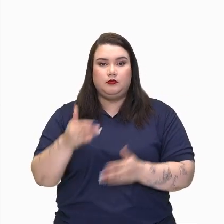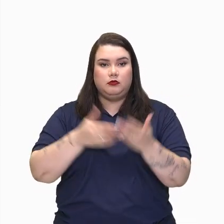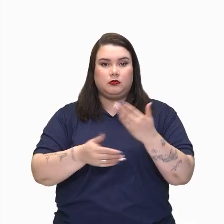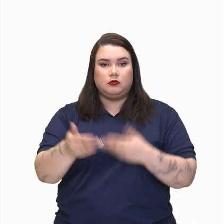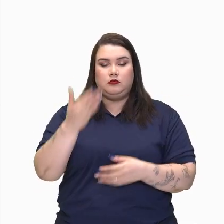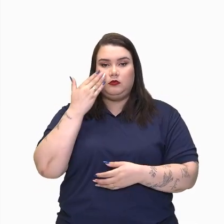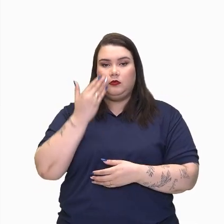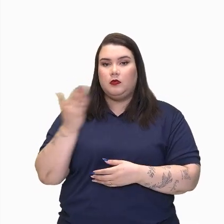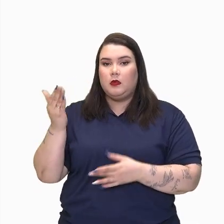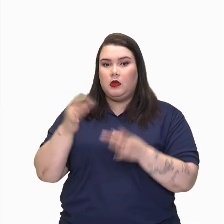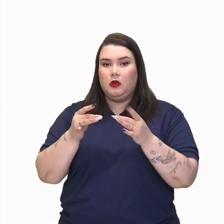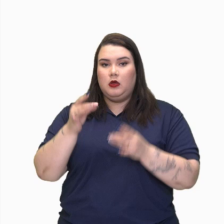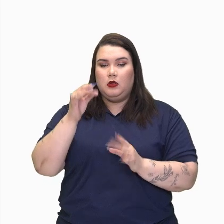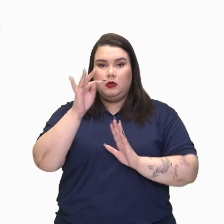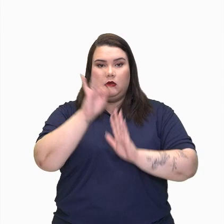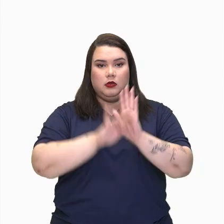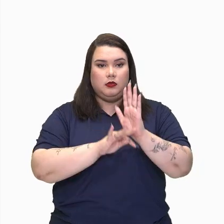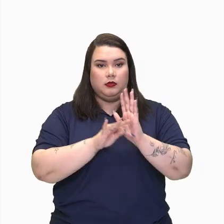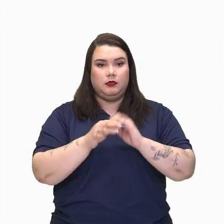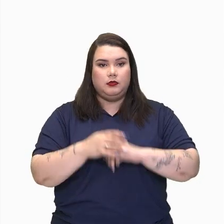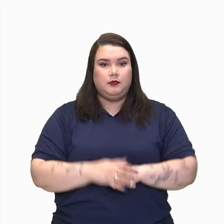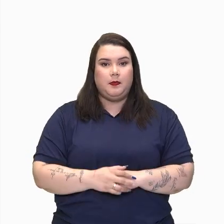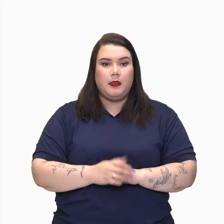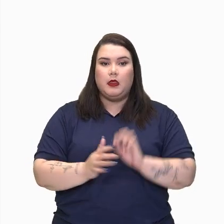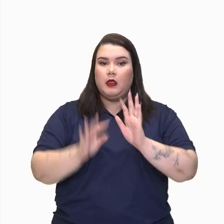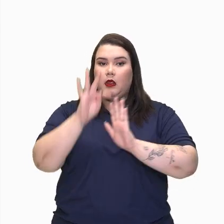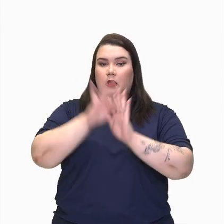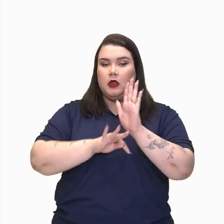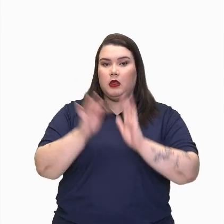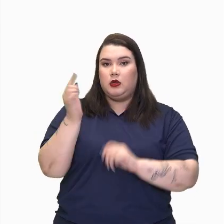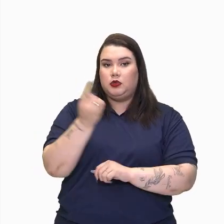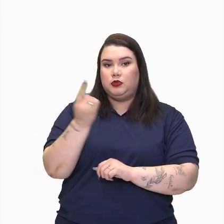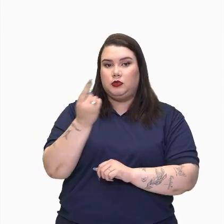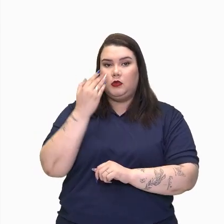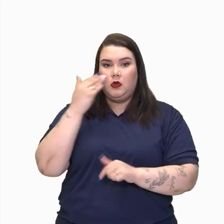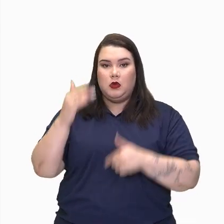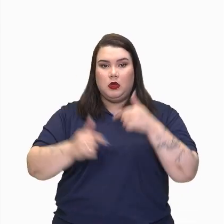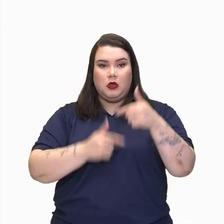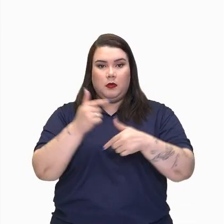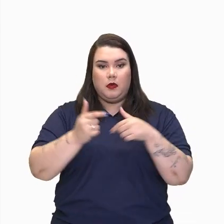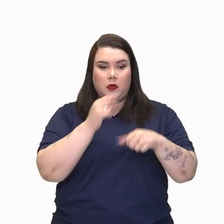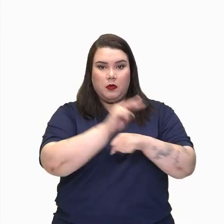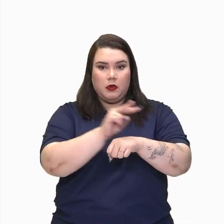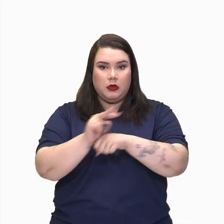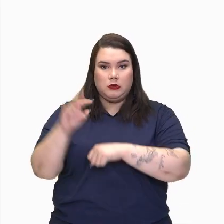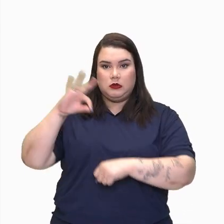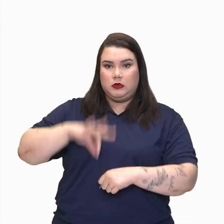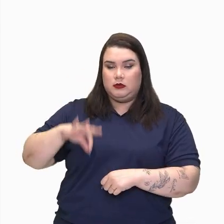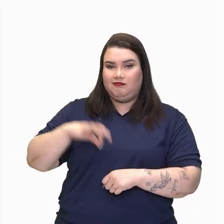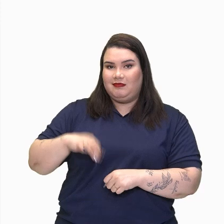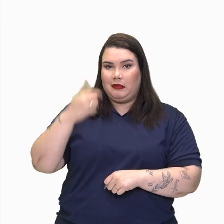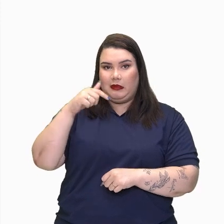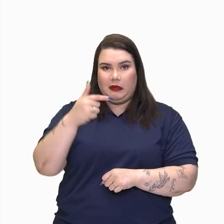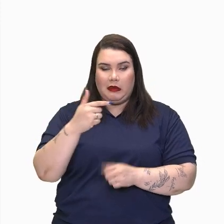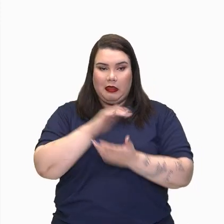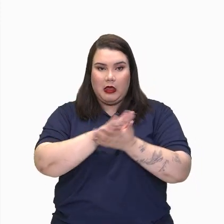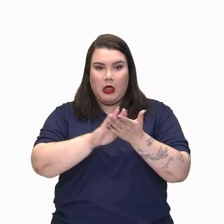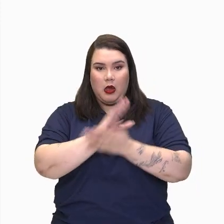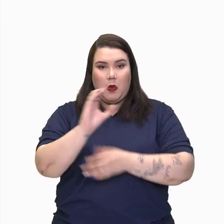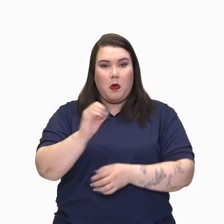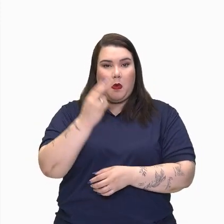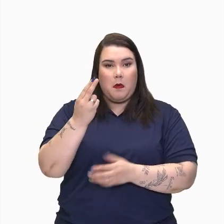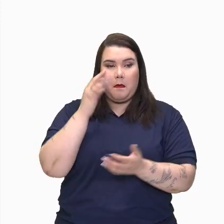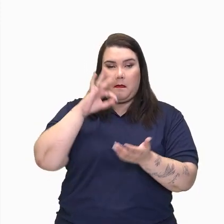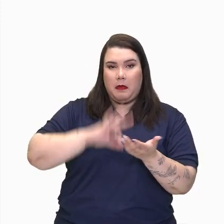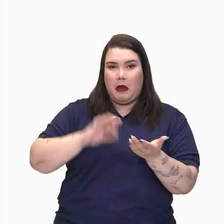os textos motivadores. Vamos ao primeiro texto motivador que diz: o trabalho de cuidado não remunerado e mal pago e